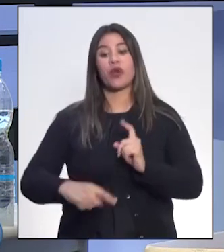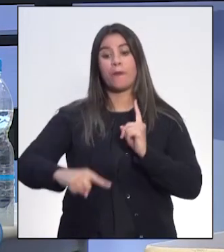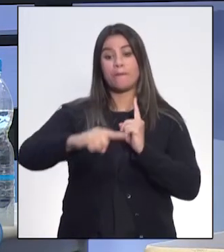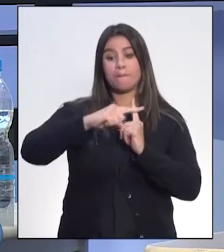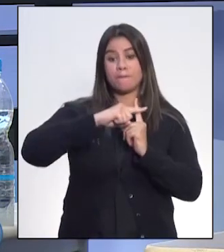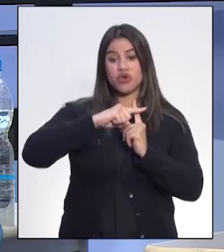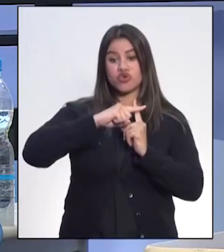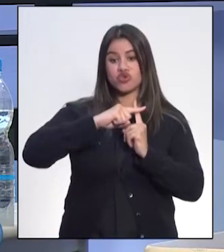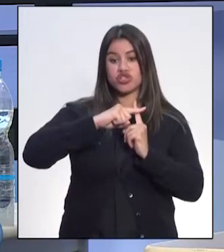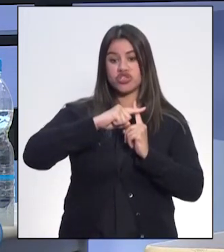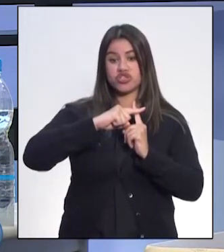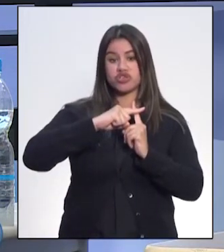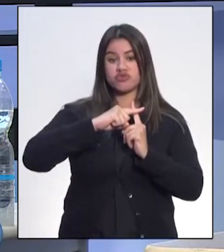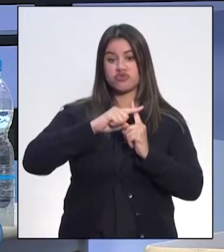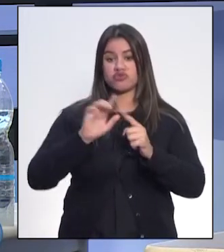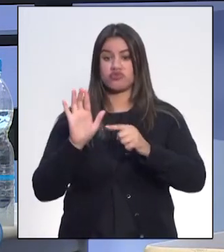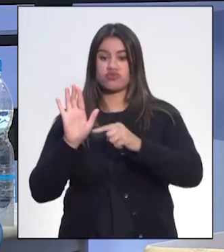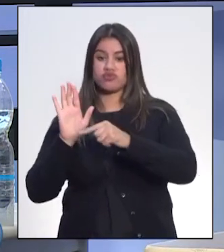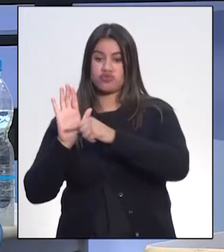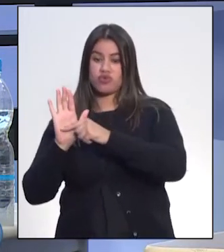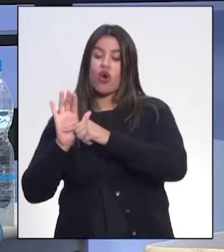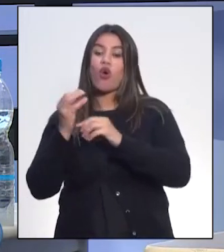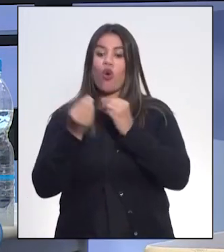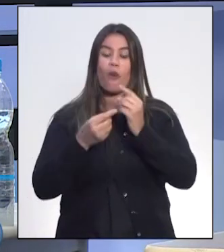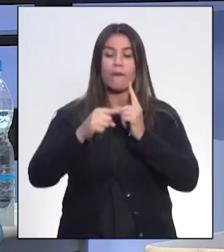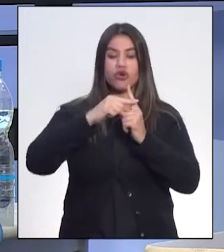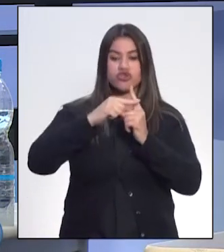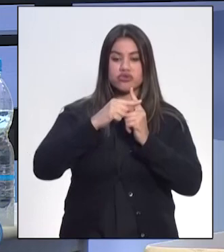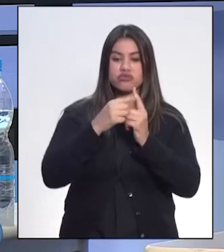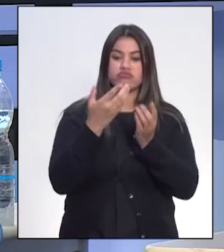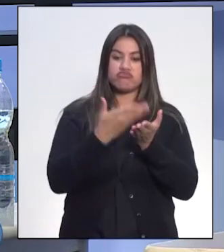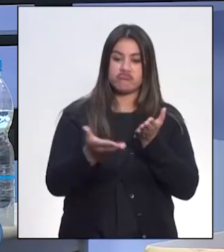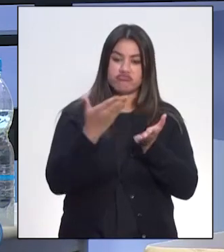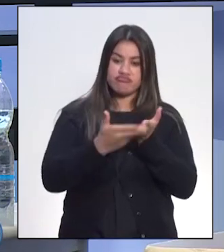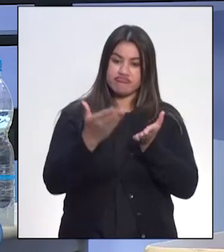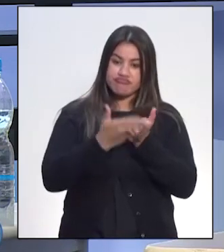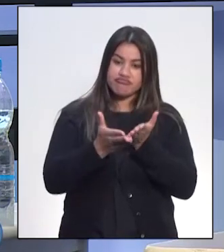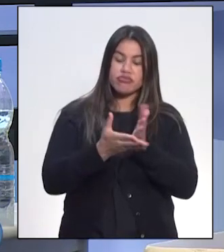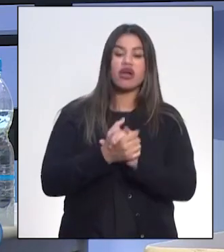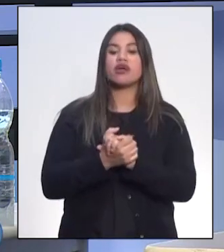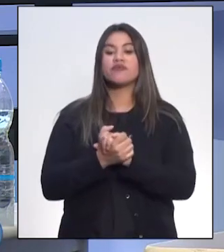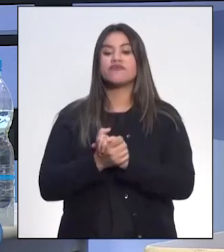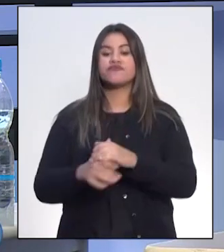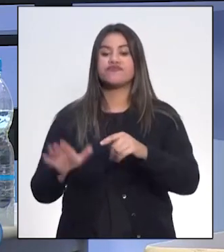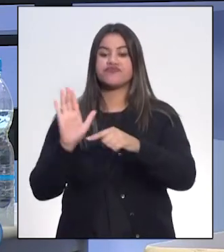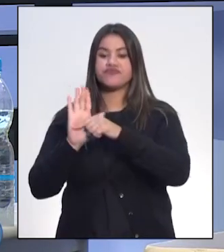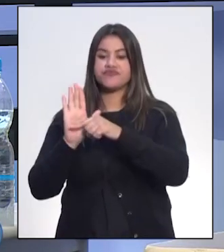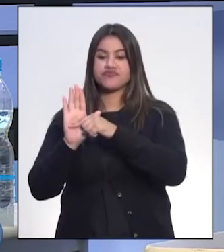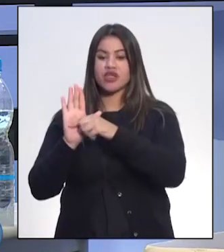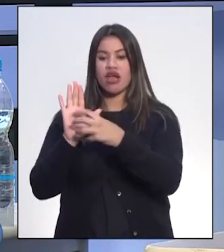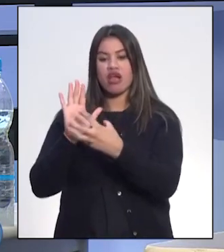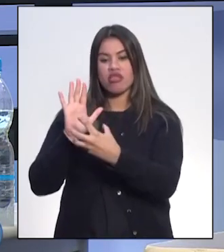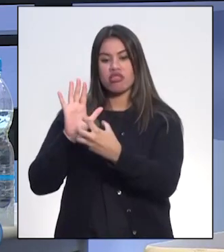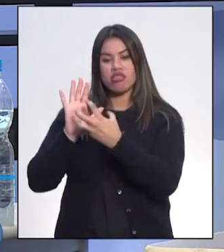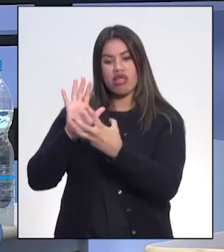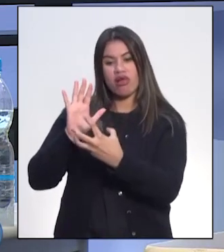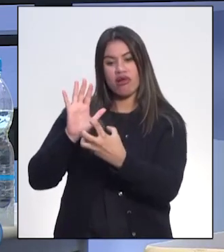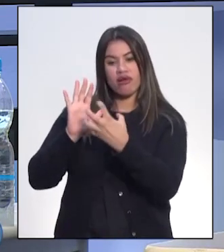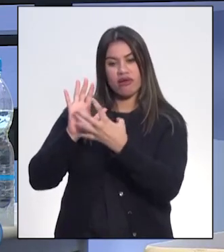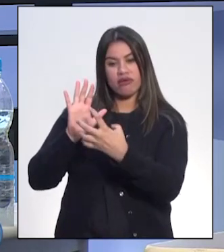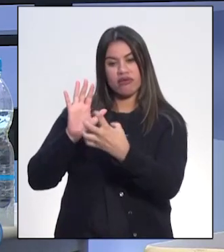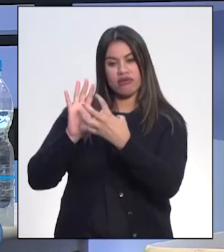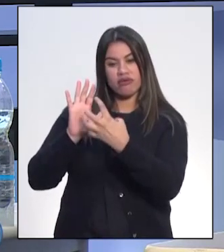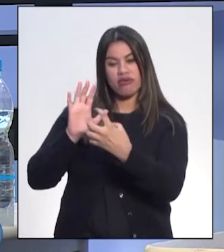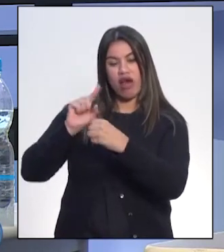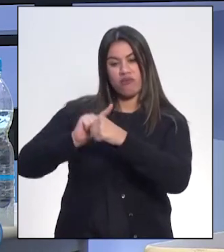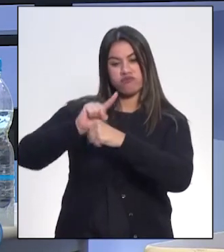Eletropositividade, perder elétron. Ele tende a ficar positivo, perde negativo. Eletronegativo, ele tende a atrair esse